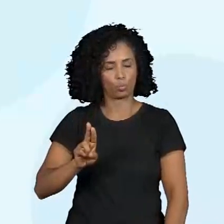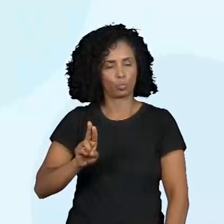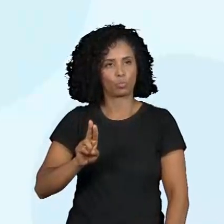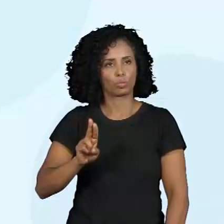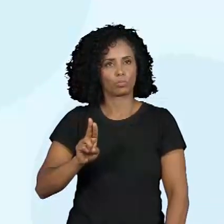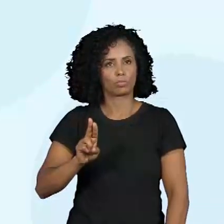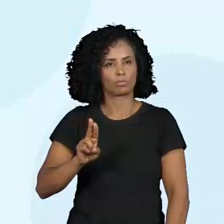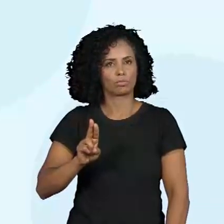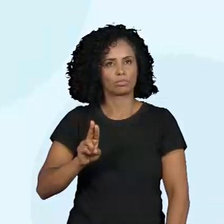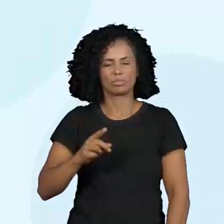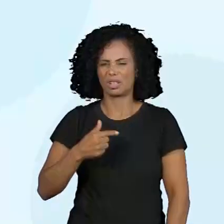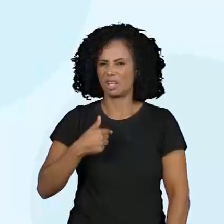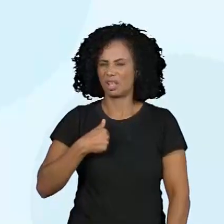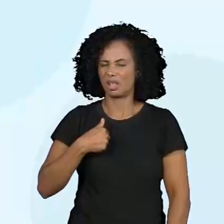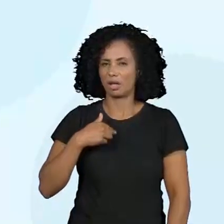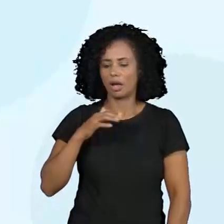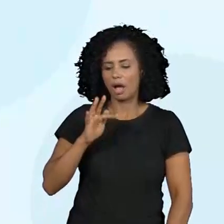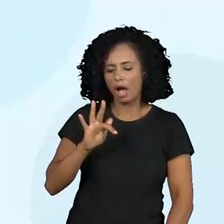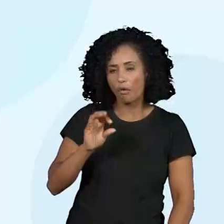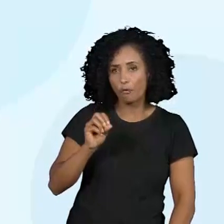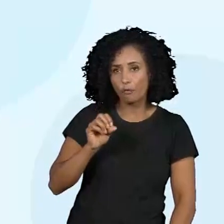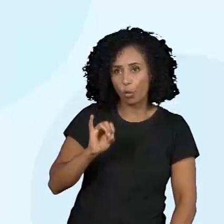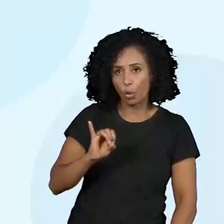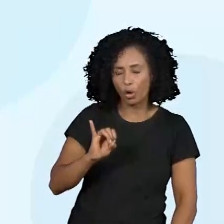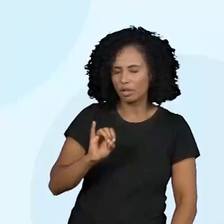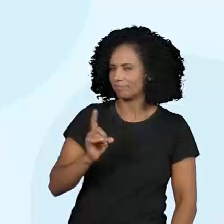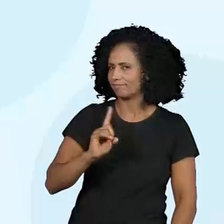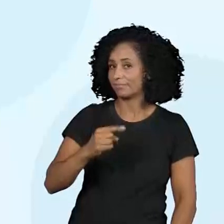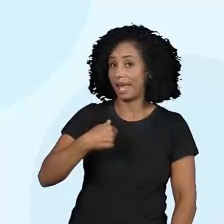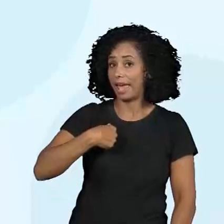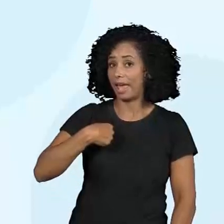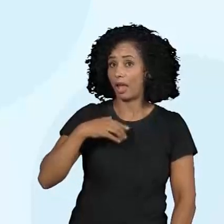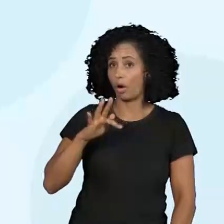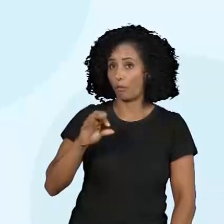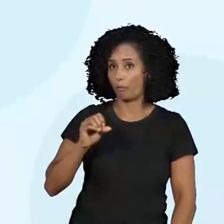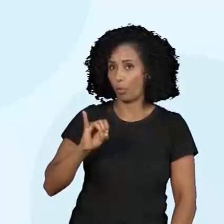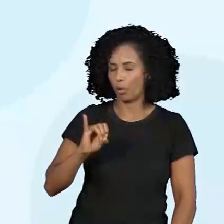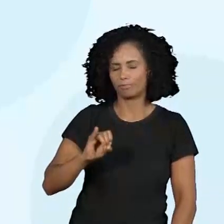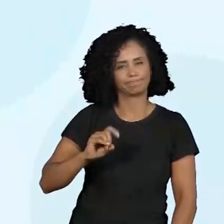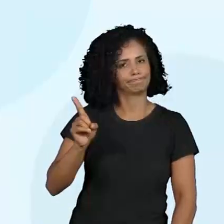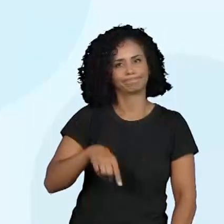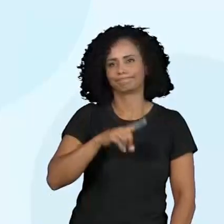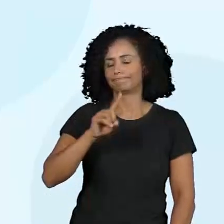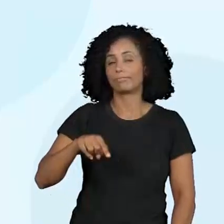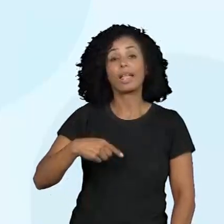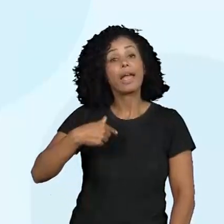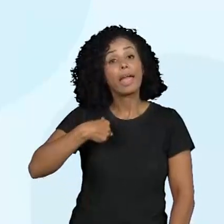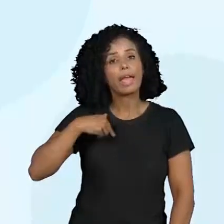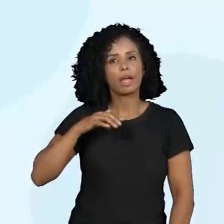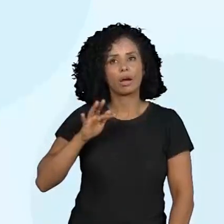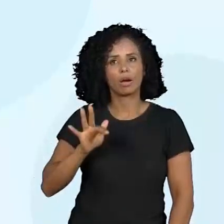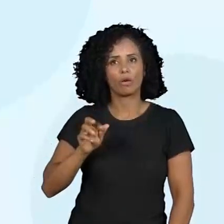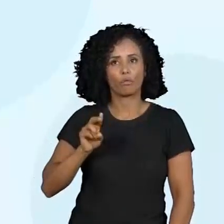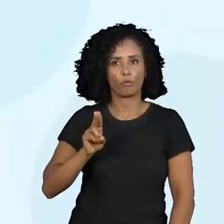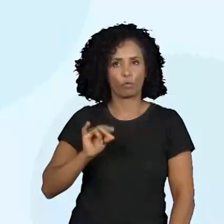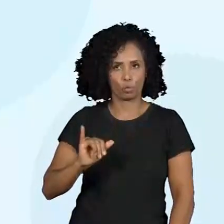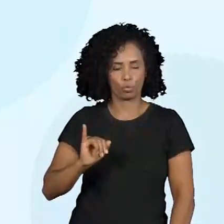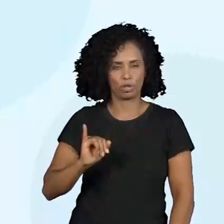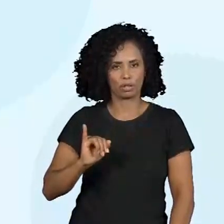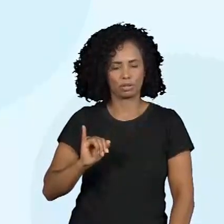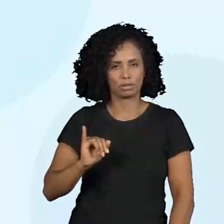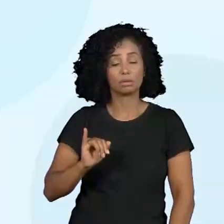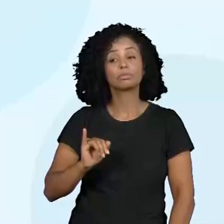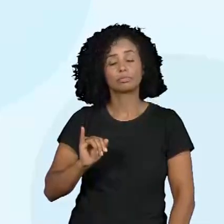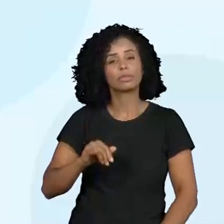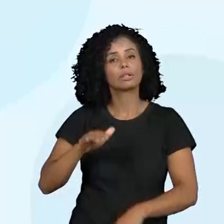não não foi fui e concordando comigo e com o tempo foi fazer